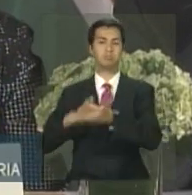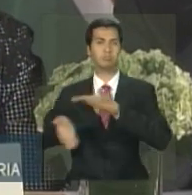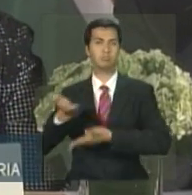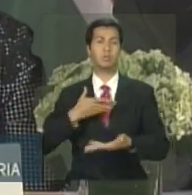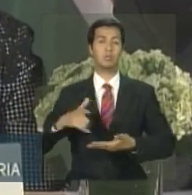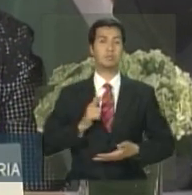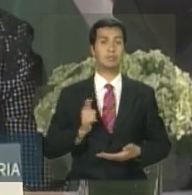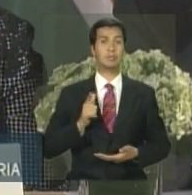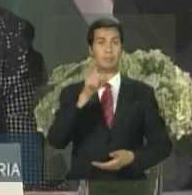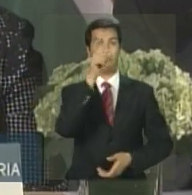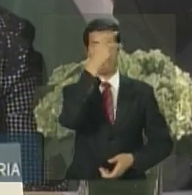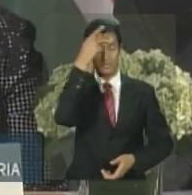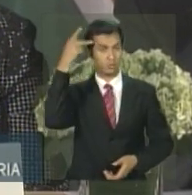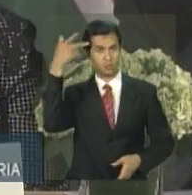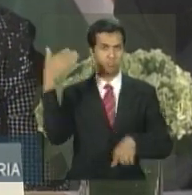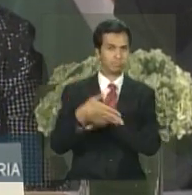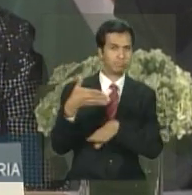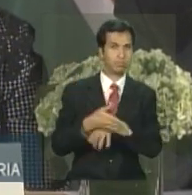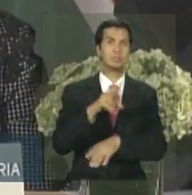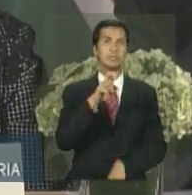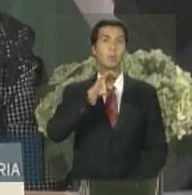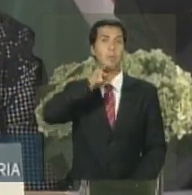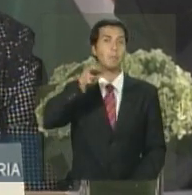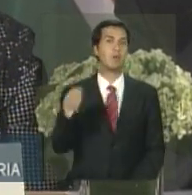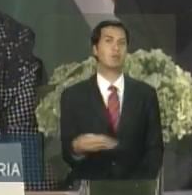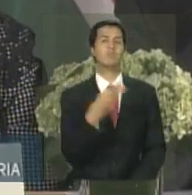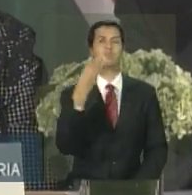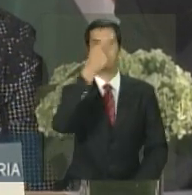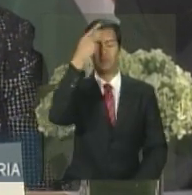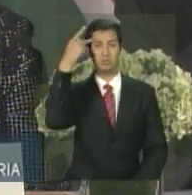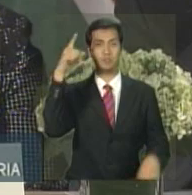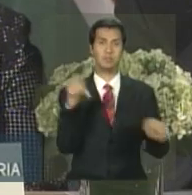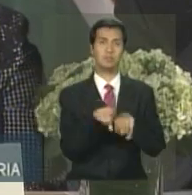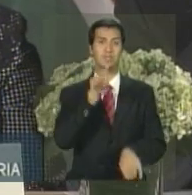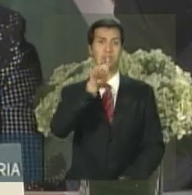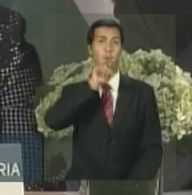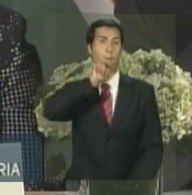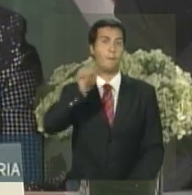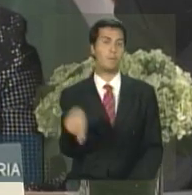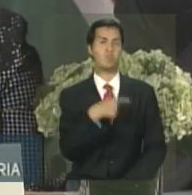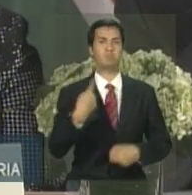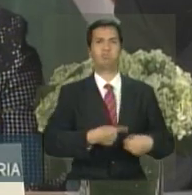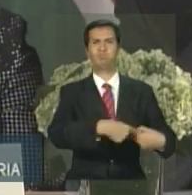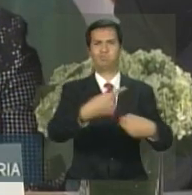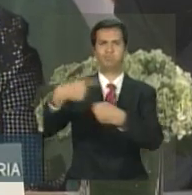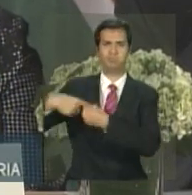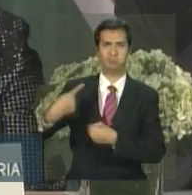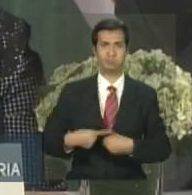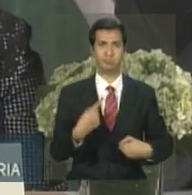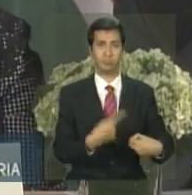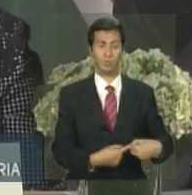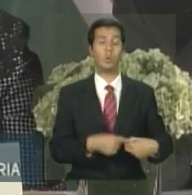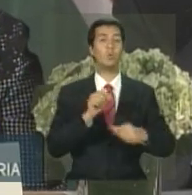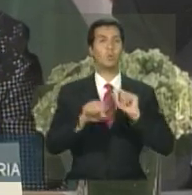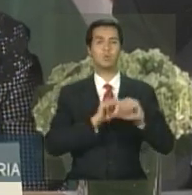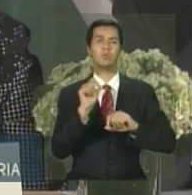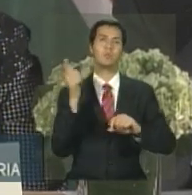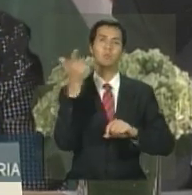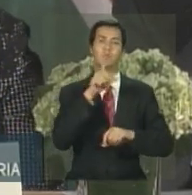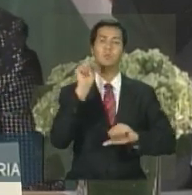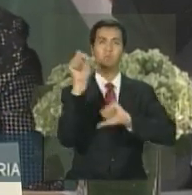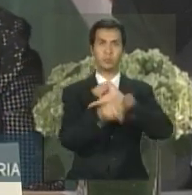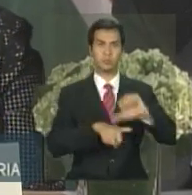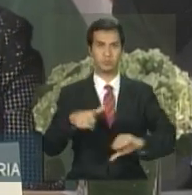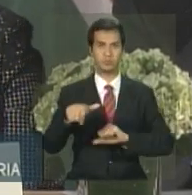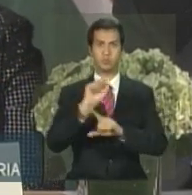milhões de pessoas em 5 mil municípios. Evidentemente, a grande mudança social hoje